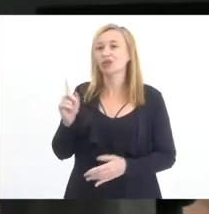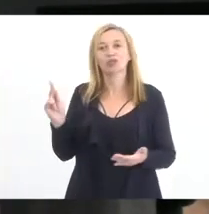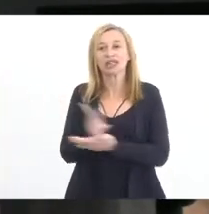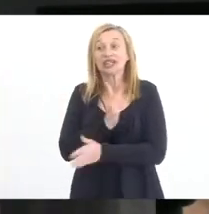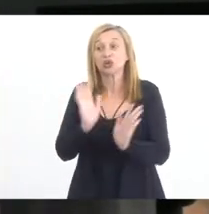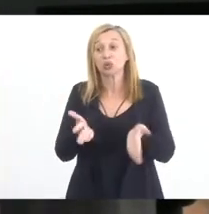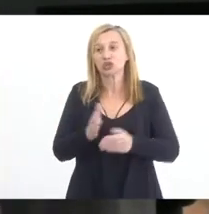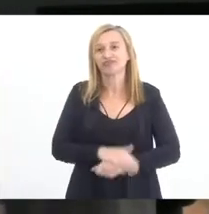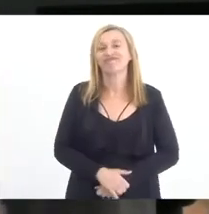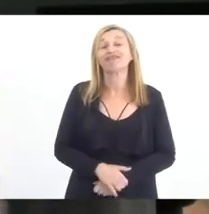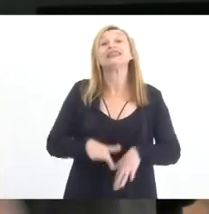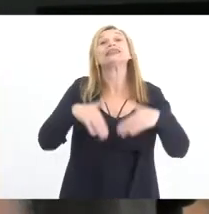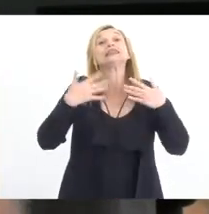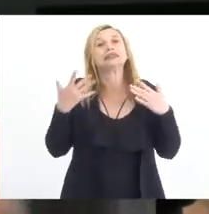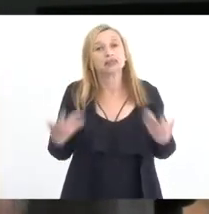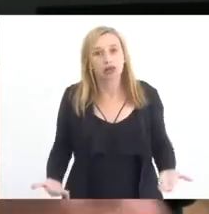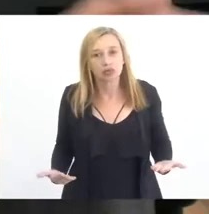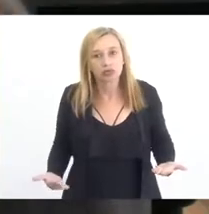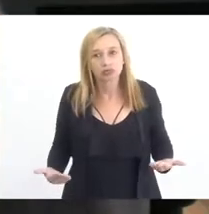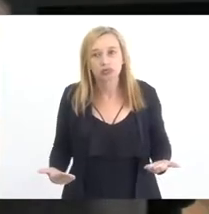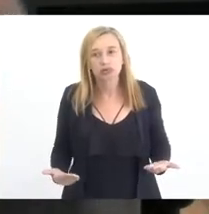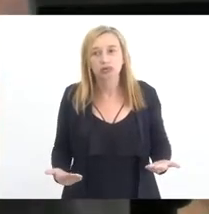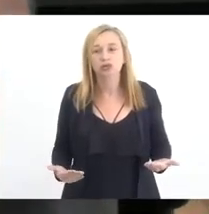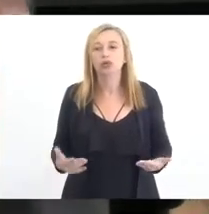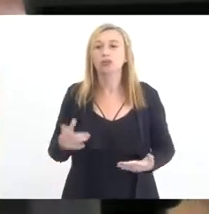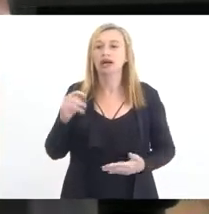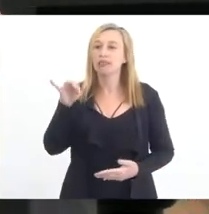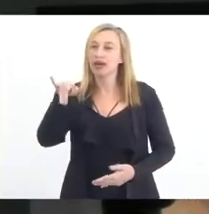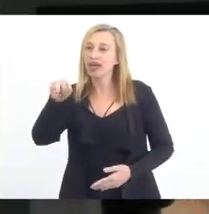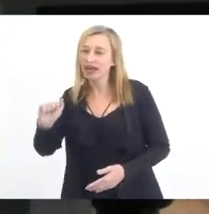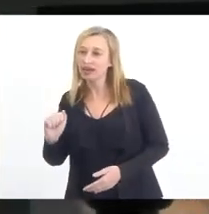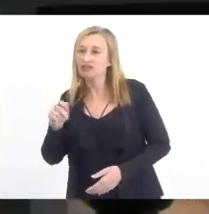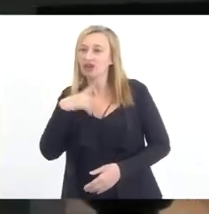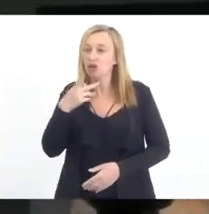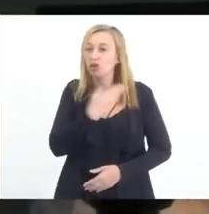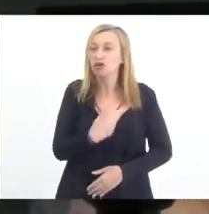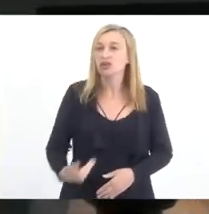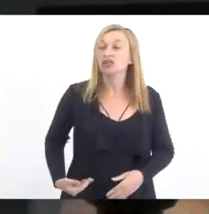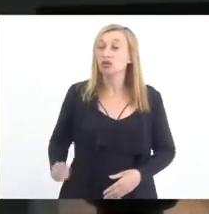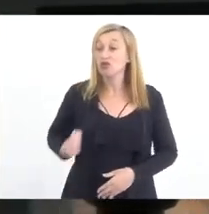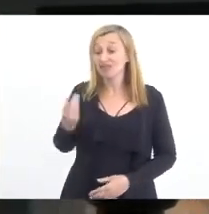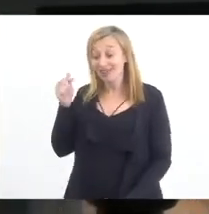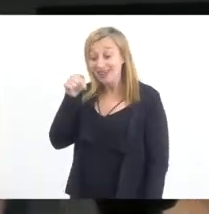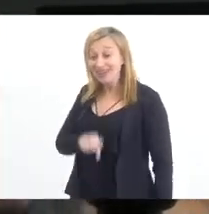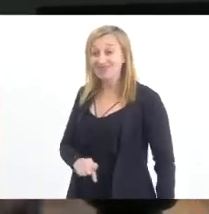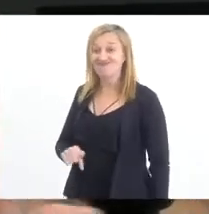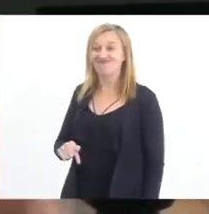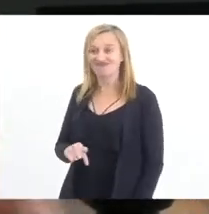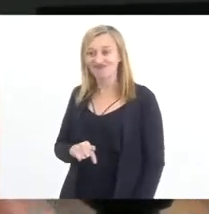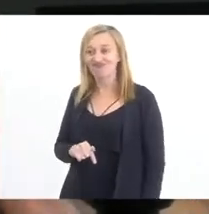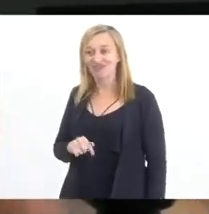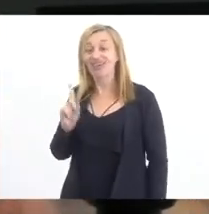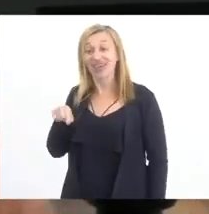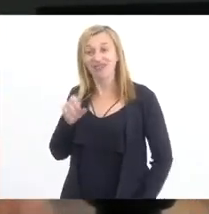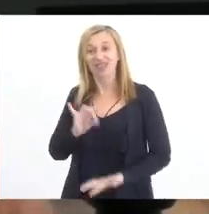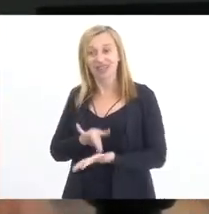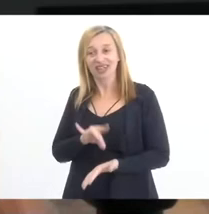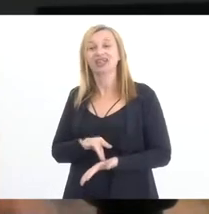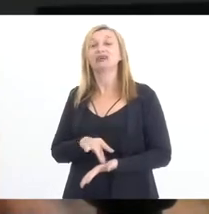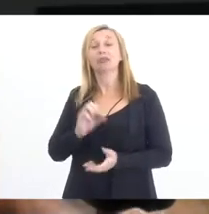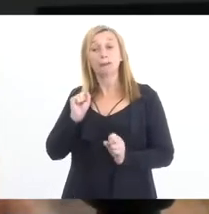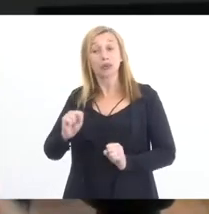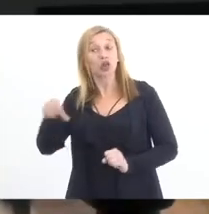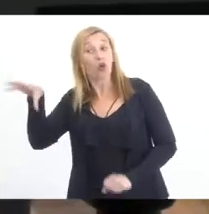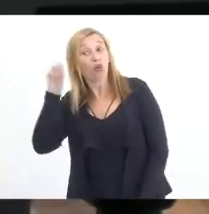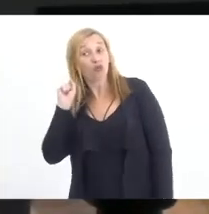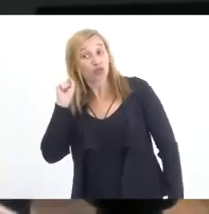dia. Então, como a Gabriela falou, o governador tinha que estar aqui. Essa que é a verdade. Para poder